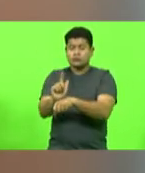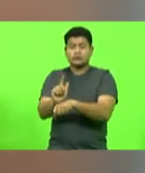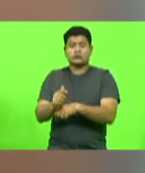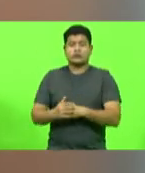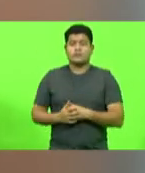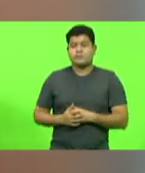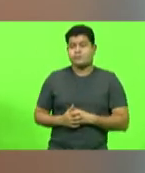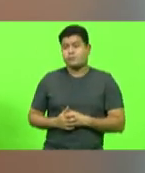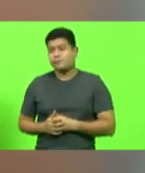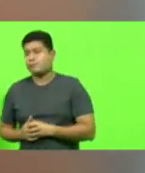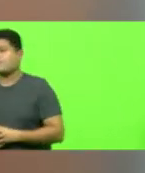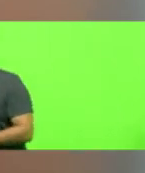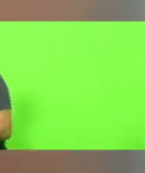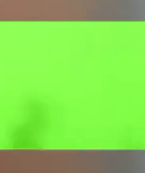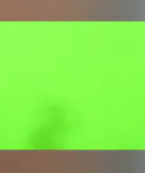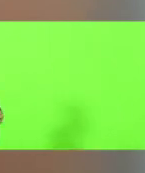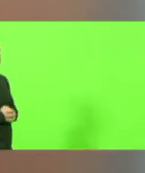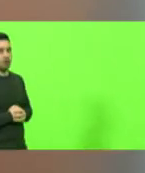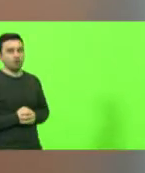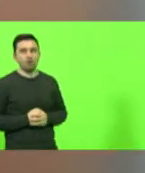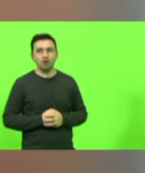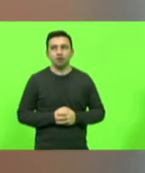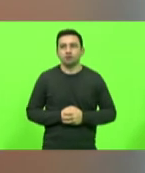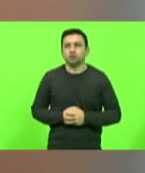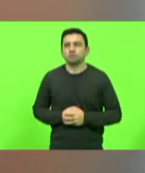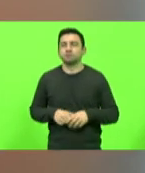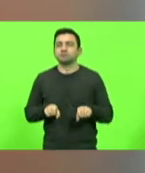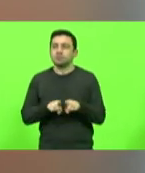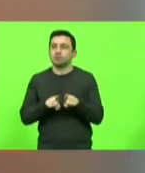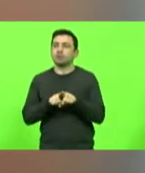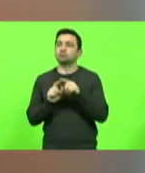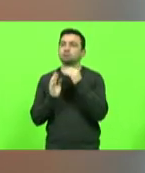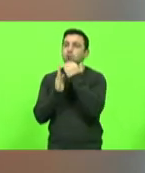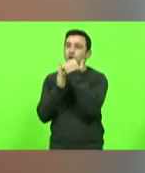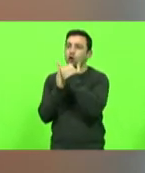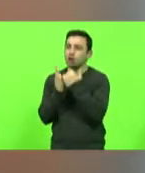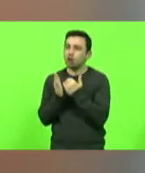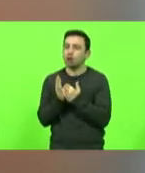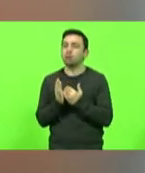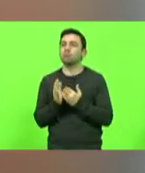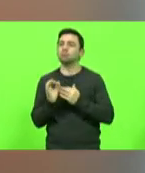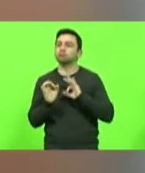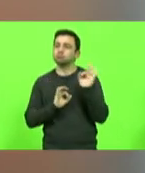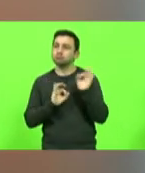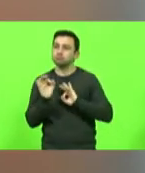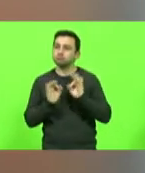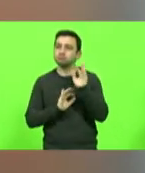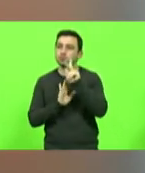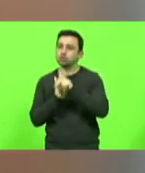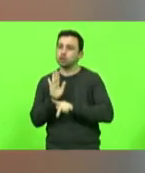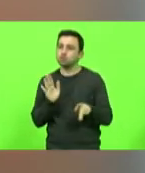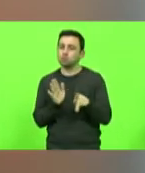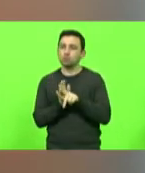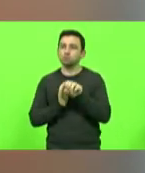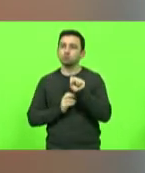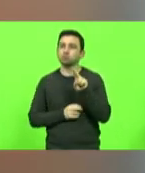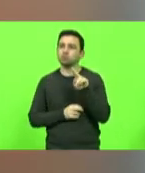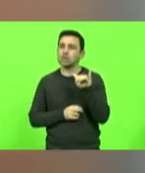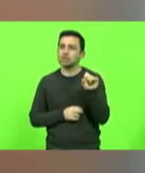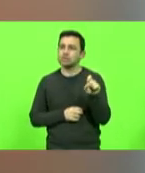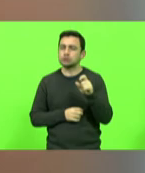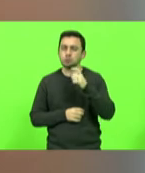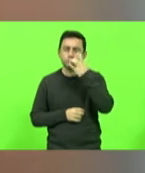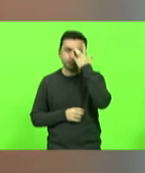sociais e os desempenhos dos serviços, programas, projetos, benefícios sociais do SUAS. Ou seja, não é tarefa fácil para os